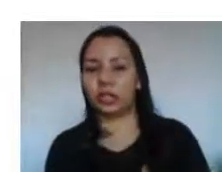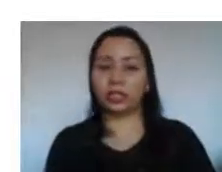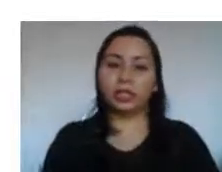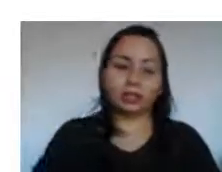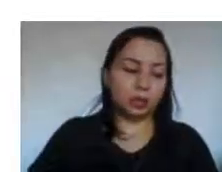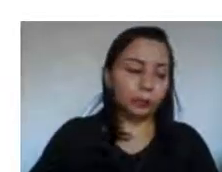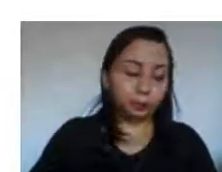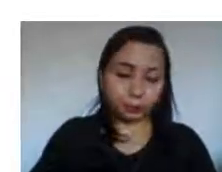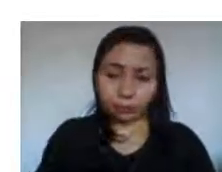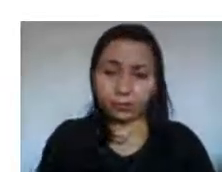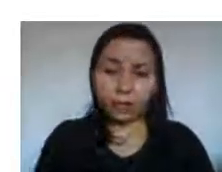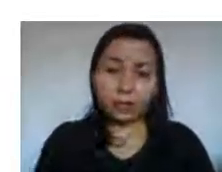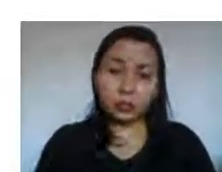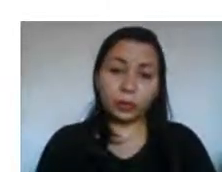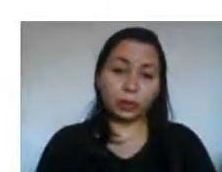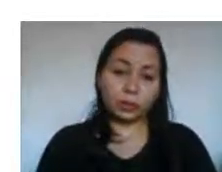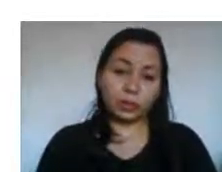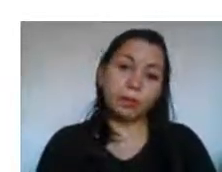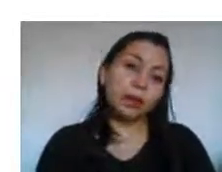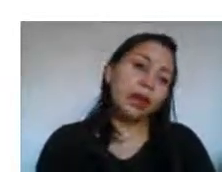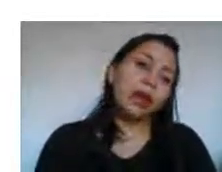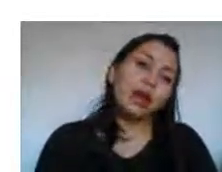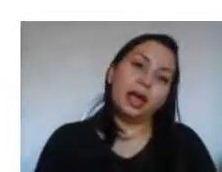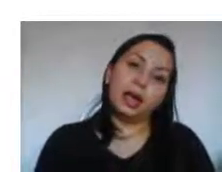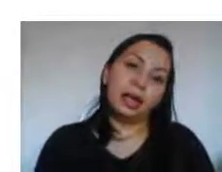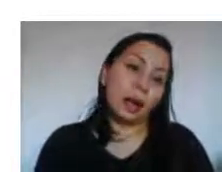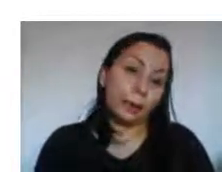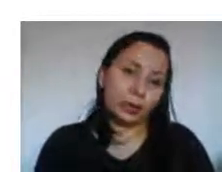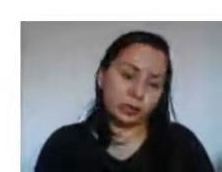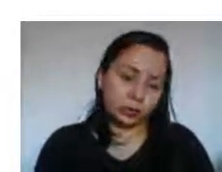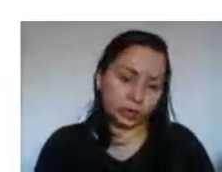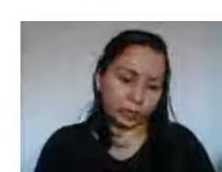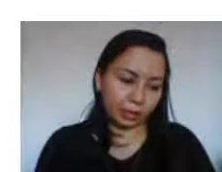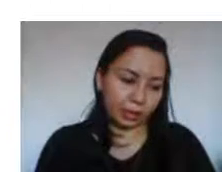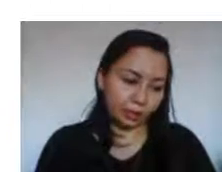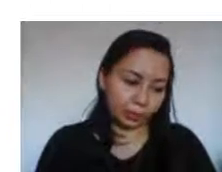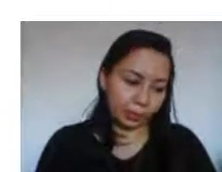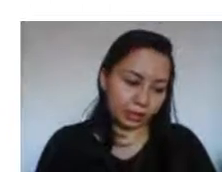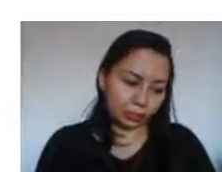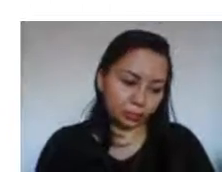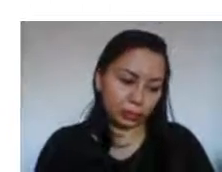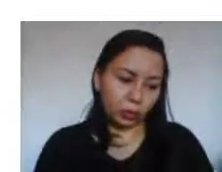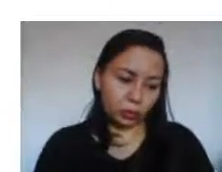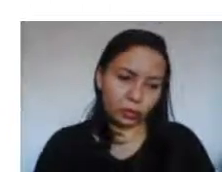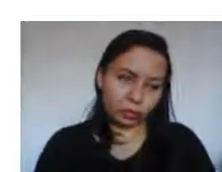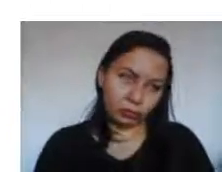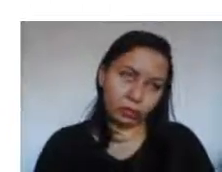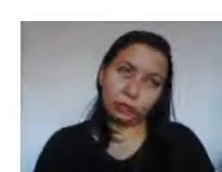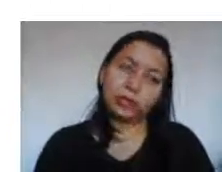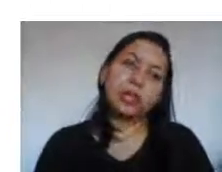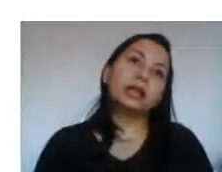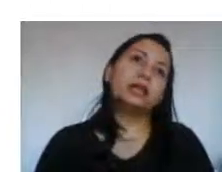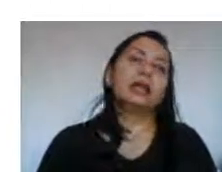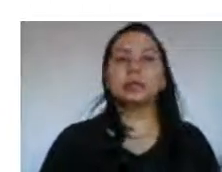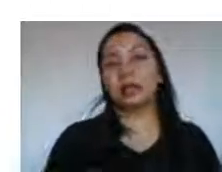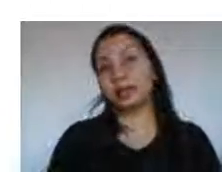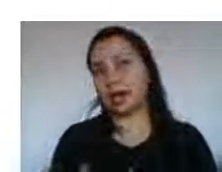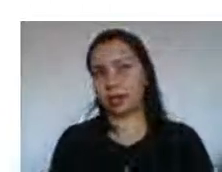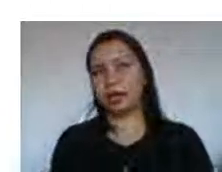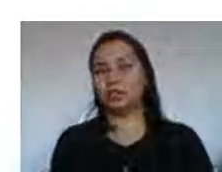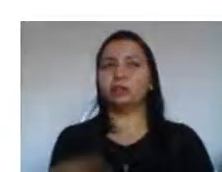capacidade de regeneração de um ecossistema após ele sofrer determinada perturbação. Como assim? Vamos imaginar que tem